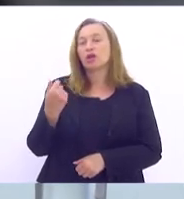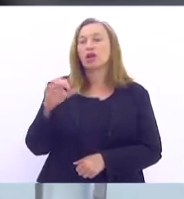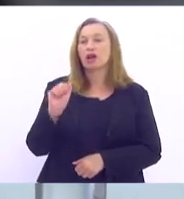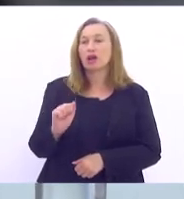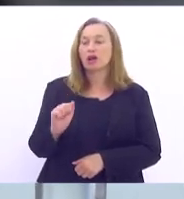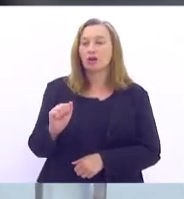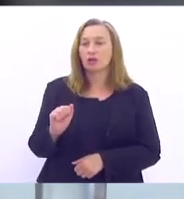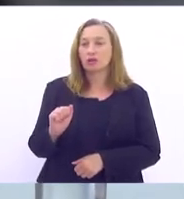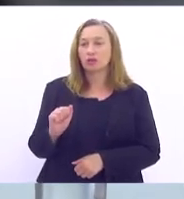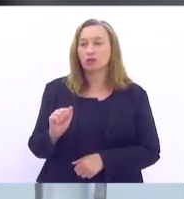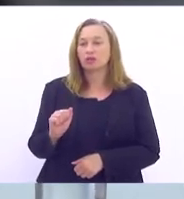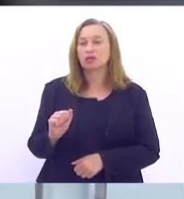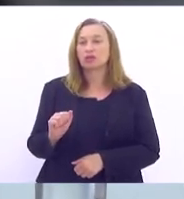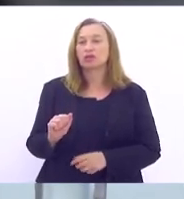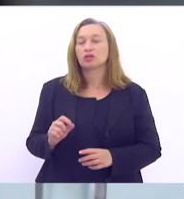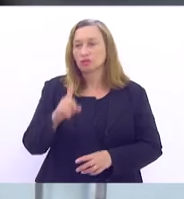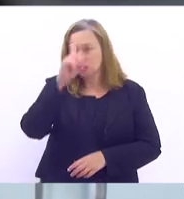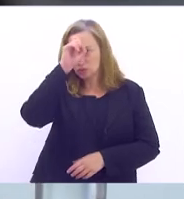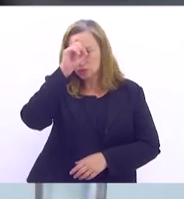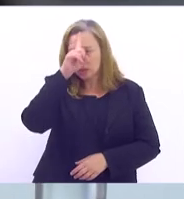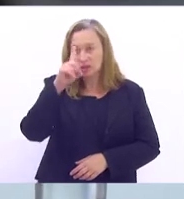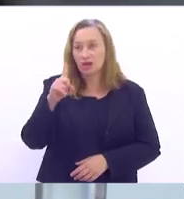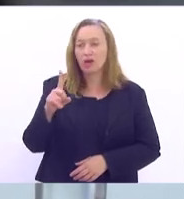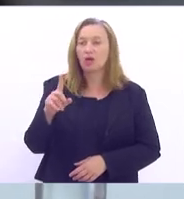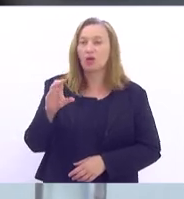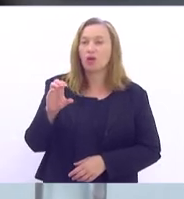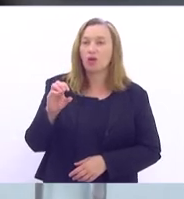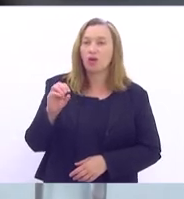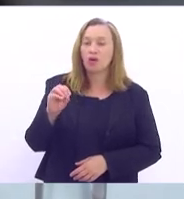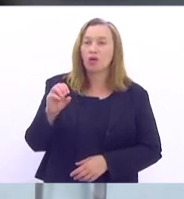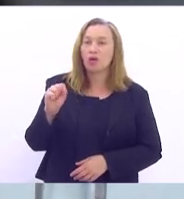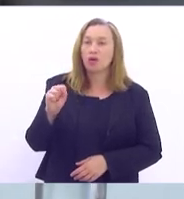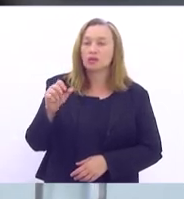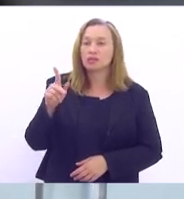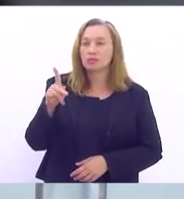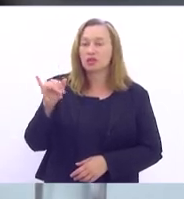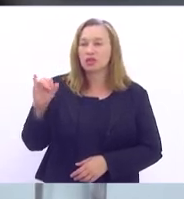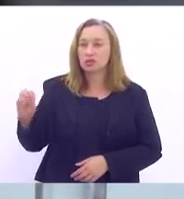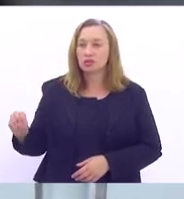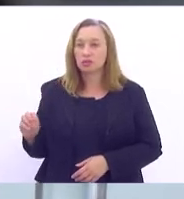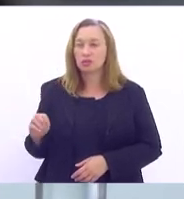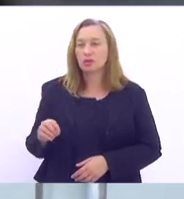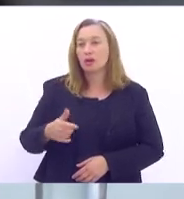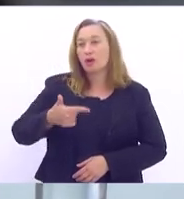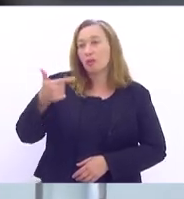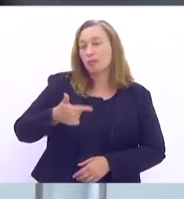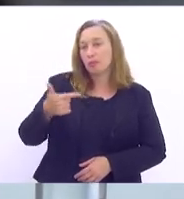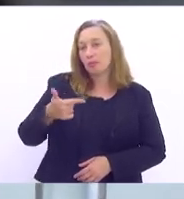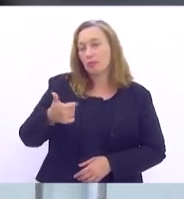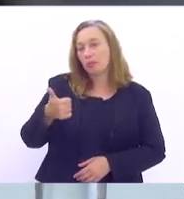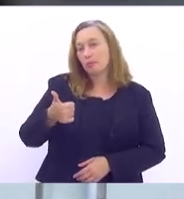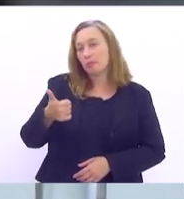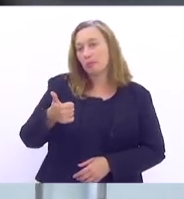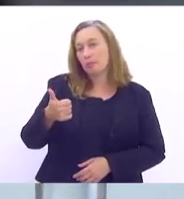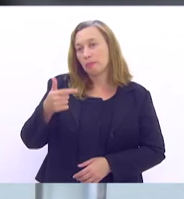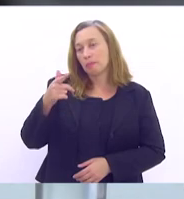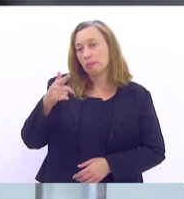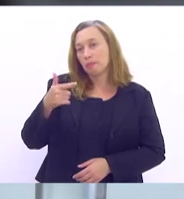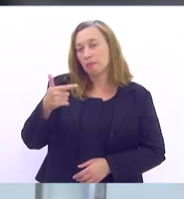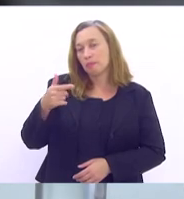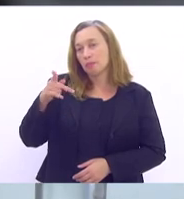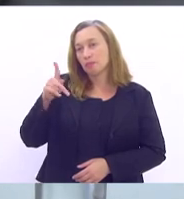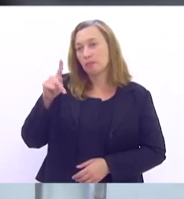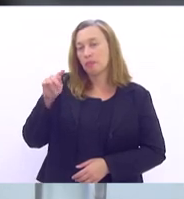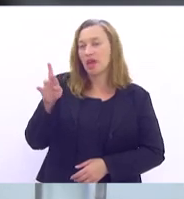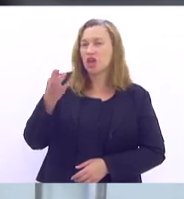o antigo hospício, chamado Pedro II. Eu só posso imaginar que... Mas eu estou achando só estranho de eu nunca ter